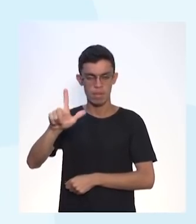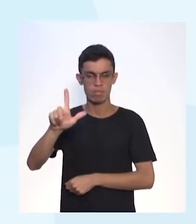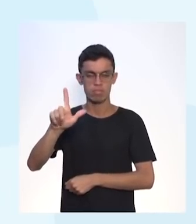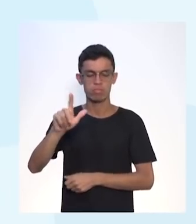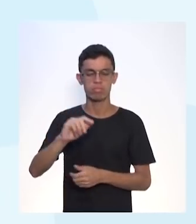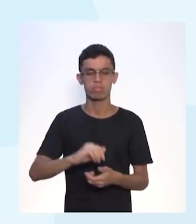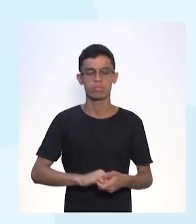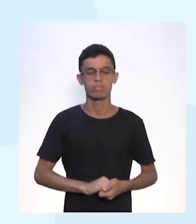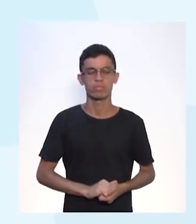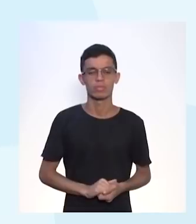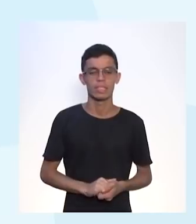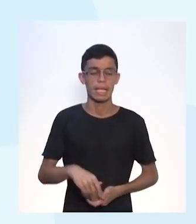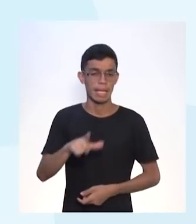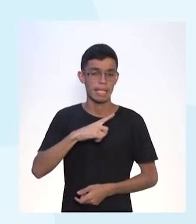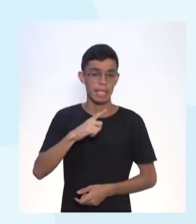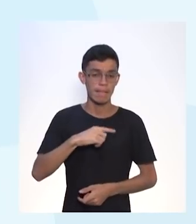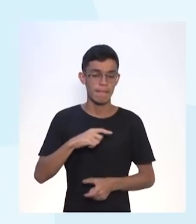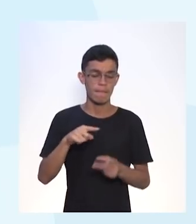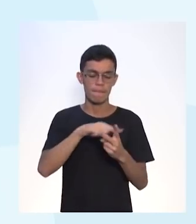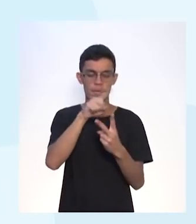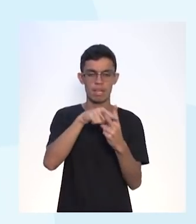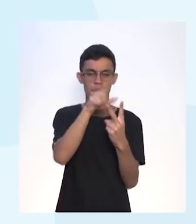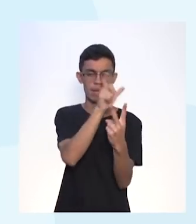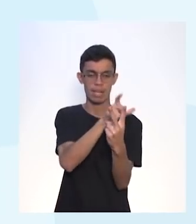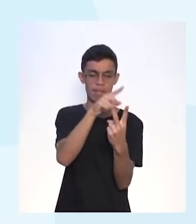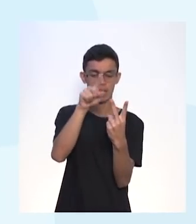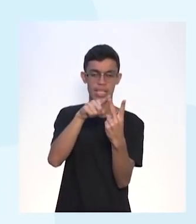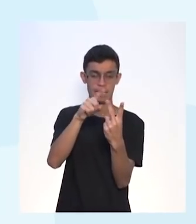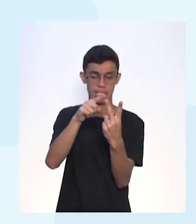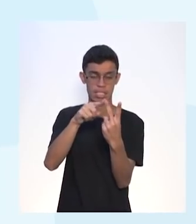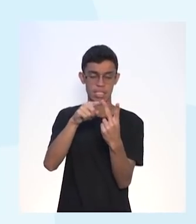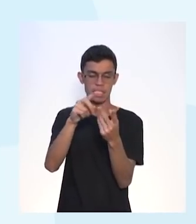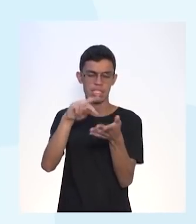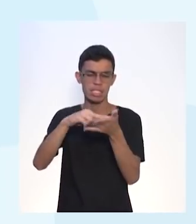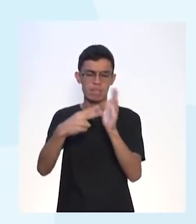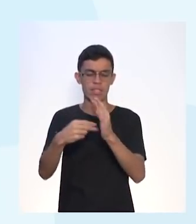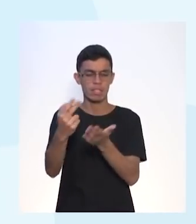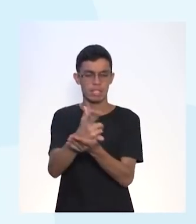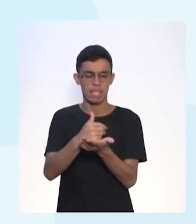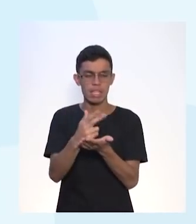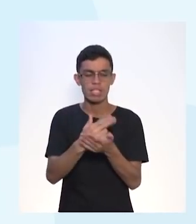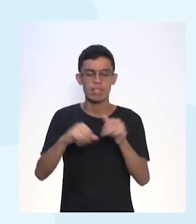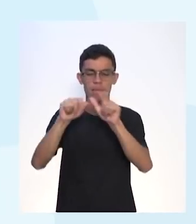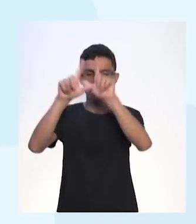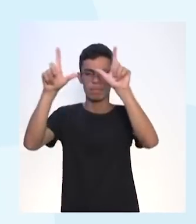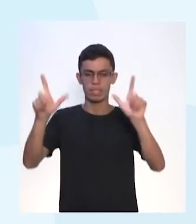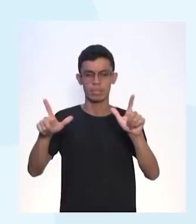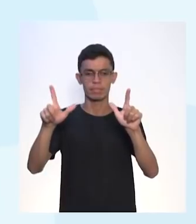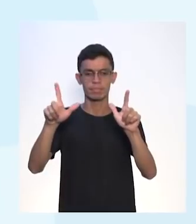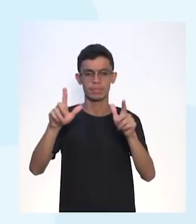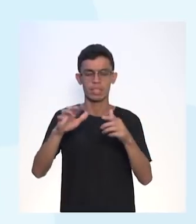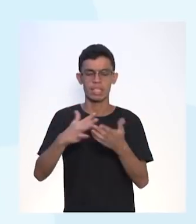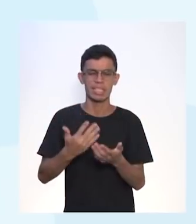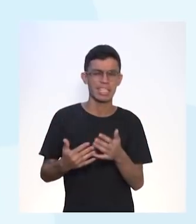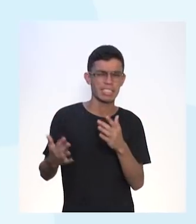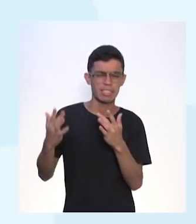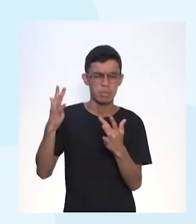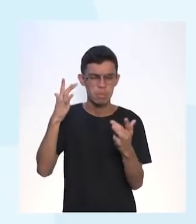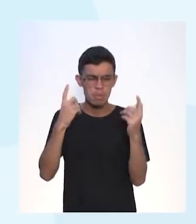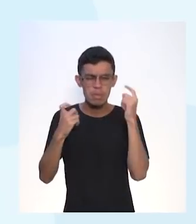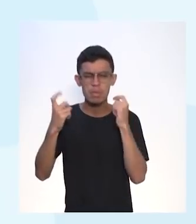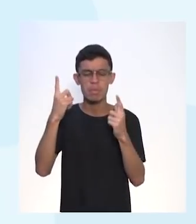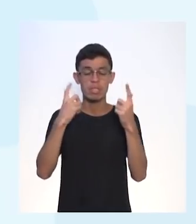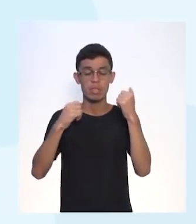caso do desenho, né? Preocupação com a estética, então, existe toda uma preocupação